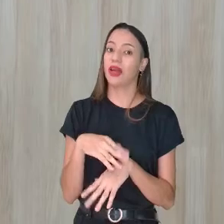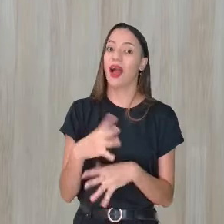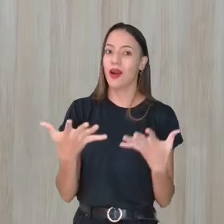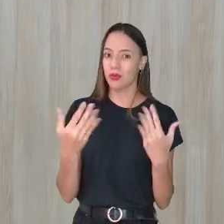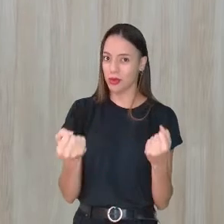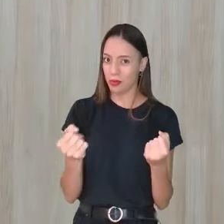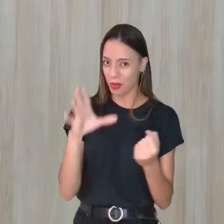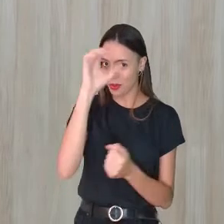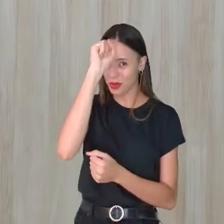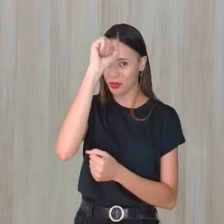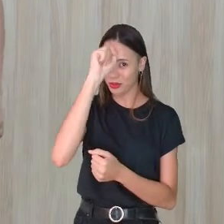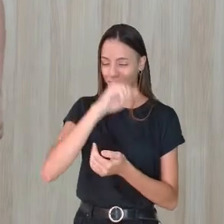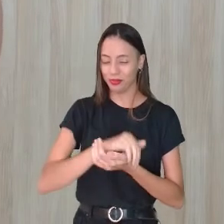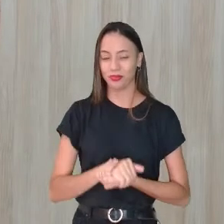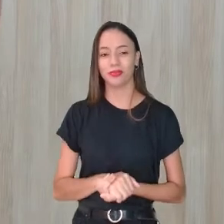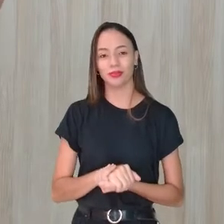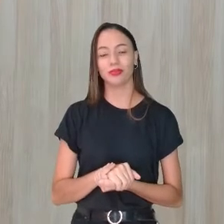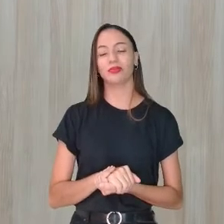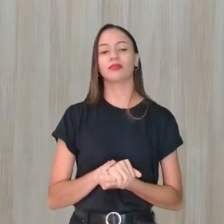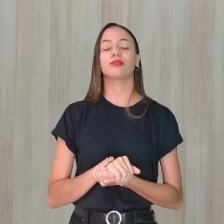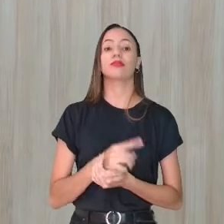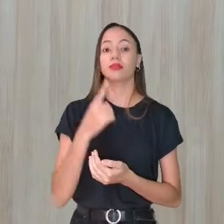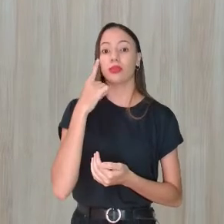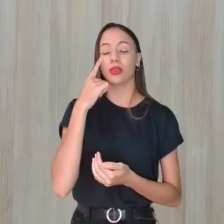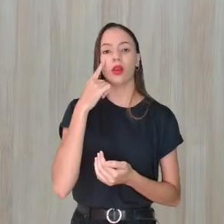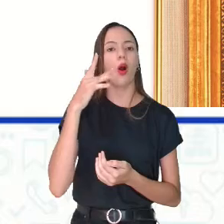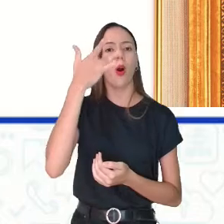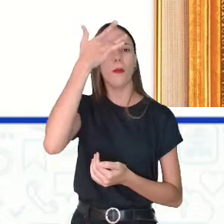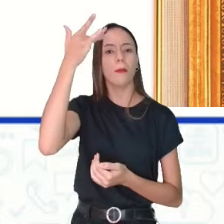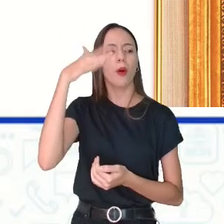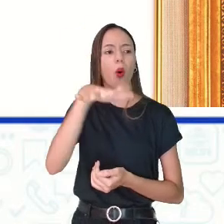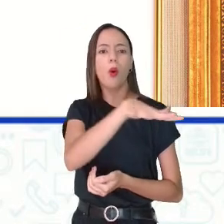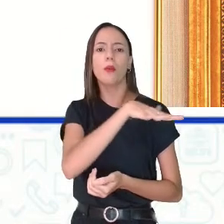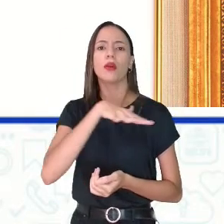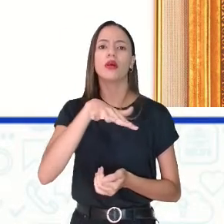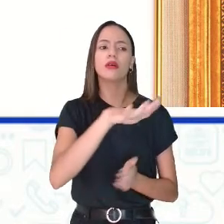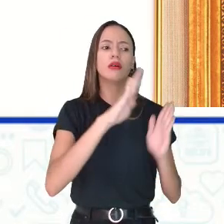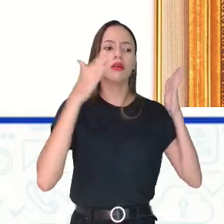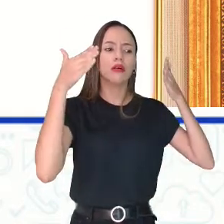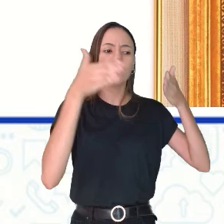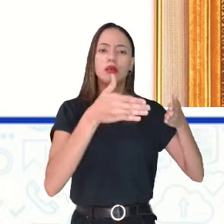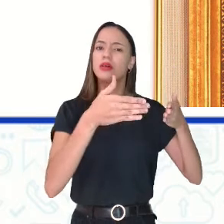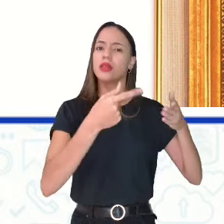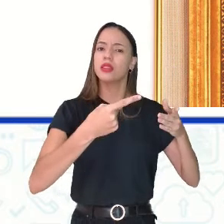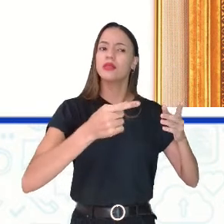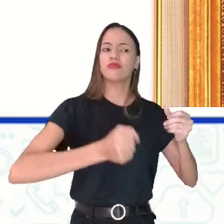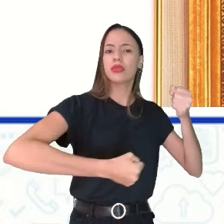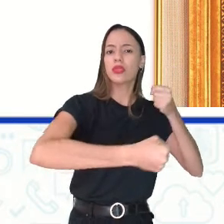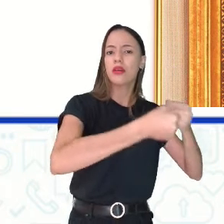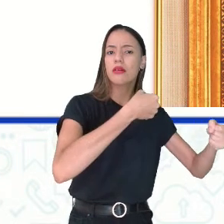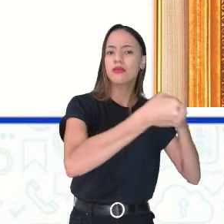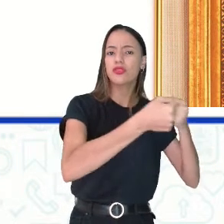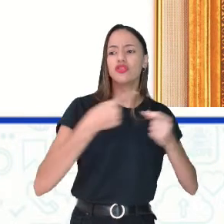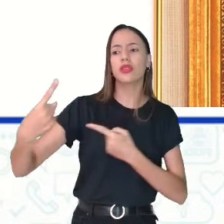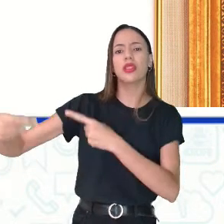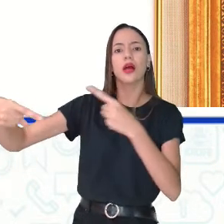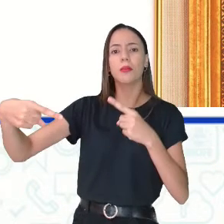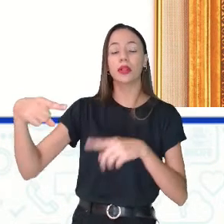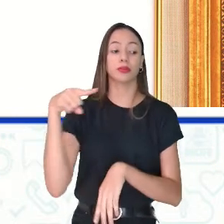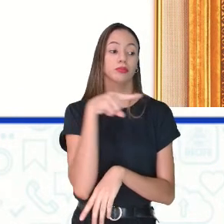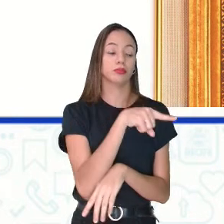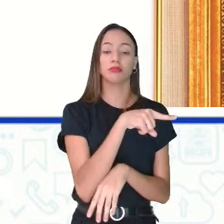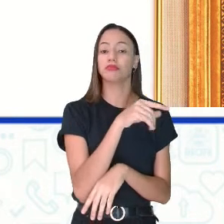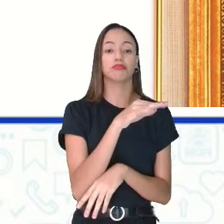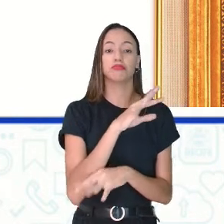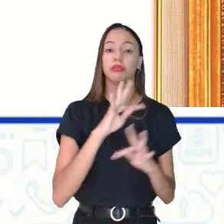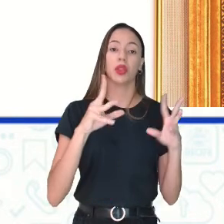ele. Então, o público-alvo da entrevista e do debate, não é? Da entrevista são todas as pessoas